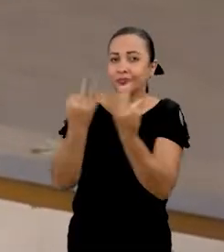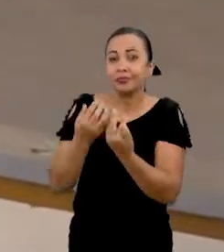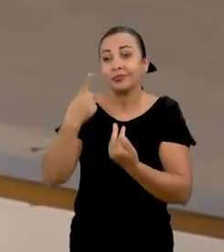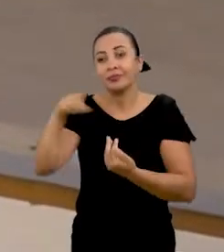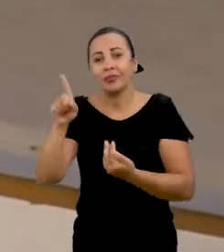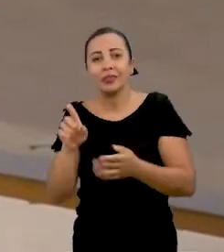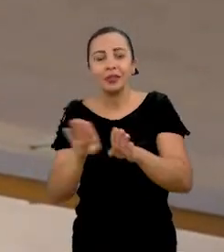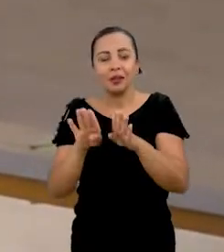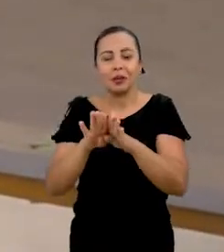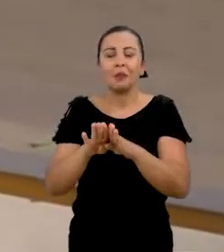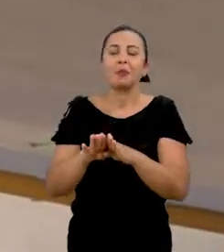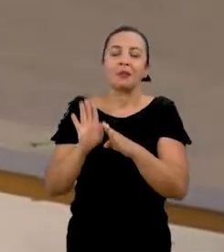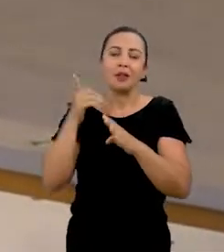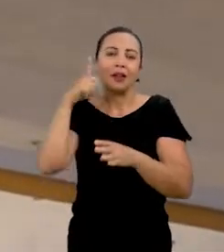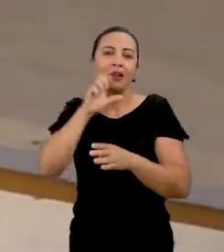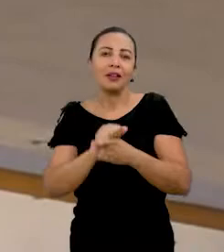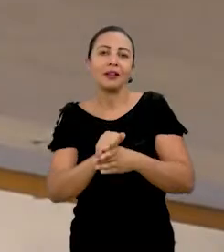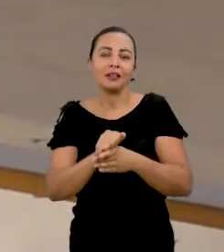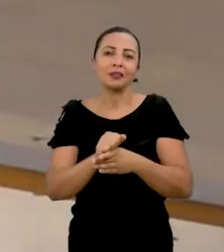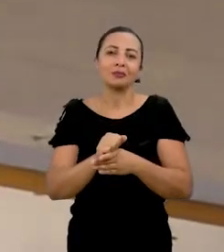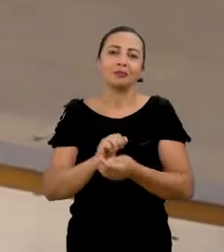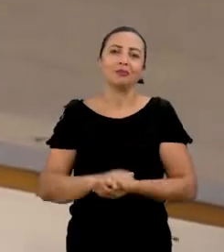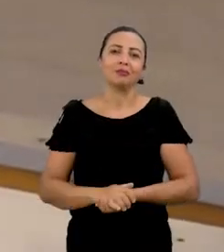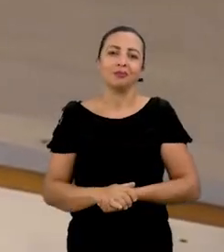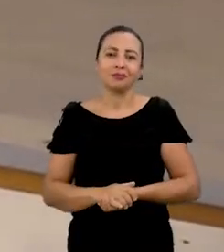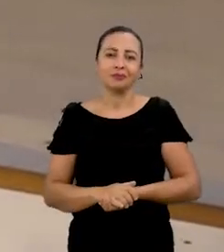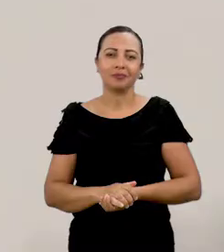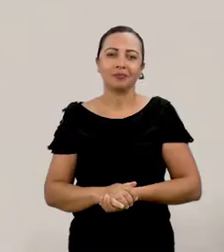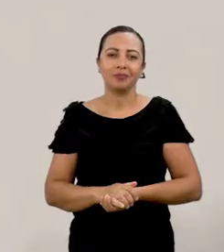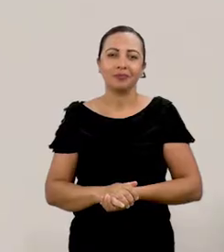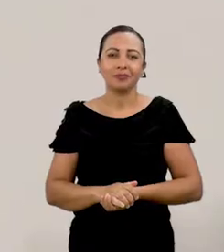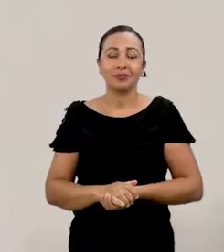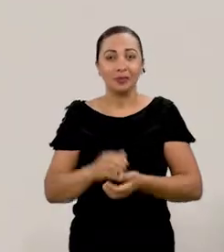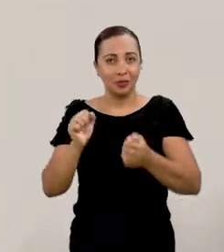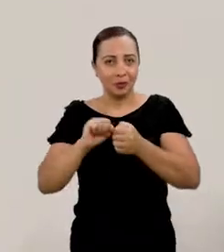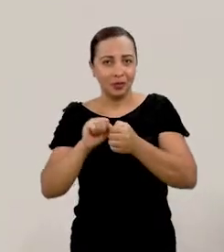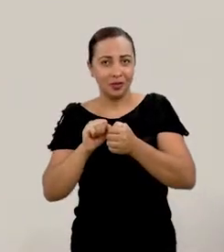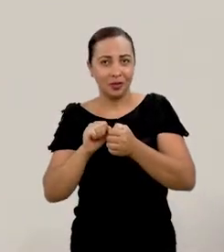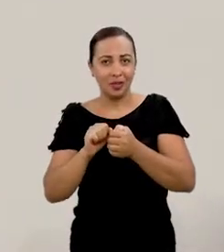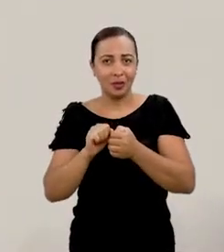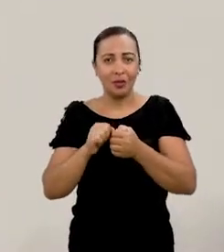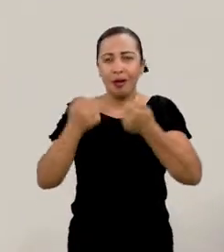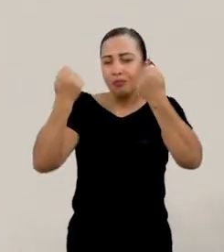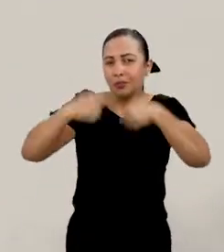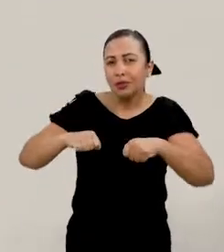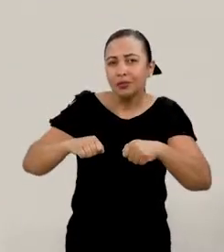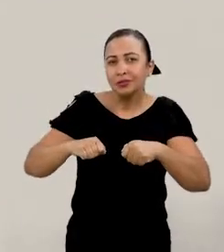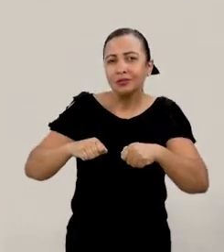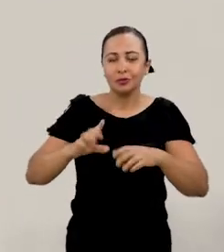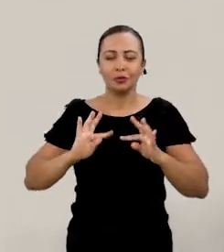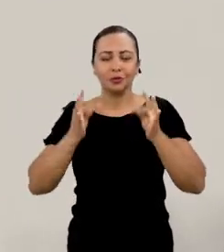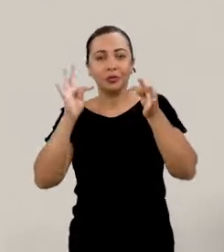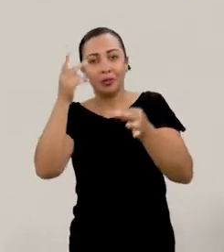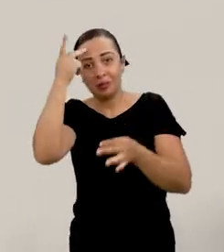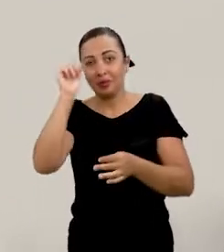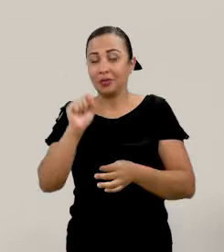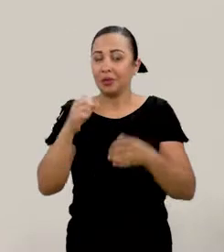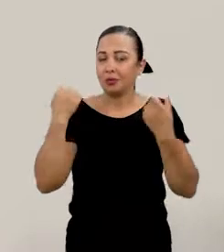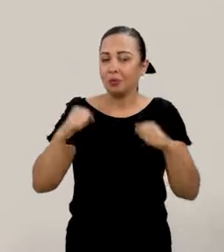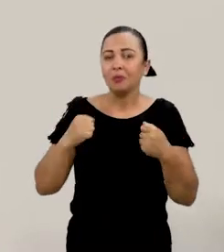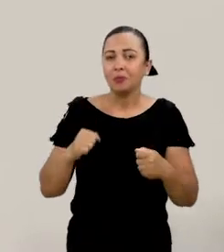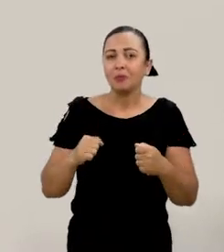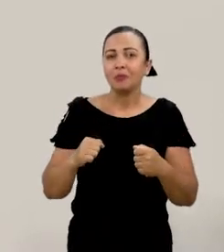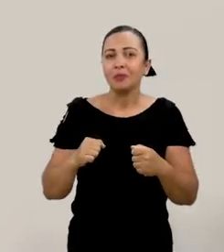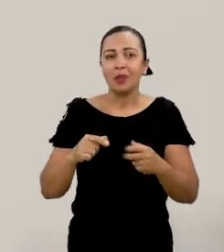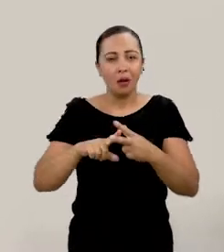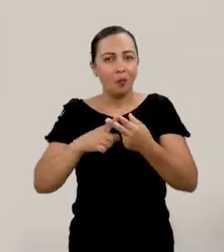algumas famílias que vão ser beneficiadas através desses cursos. É formar essa capacidade, transferir para eles capacidade técnica para que